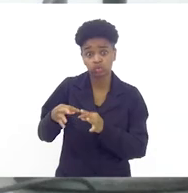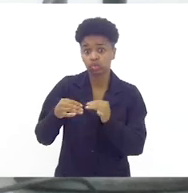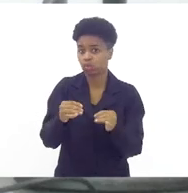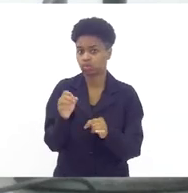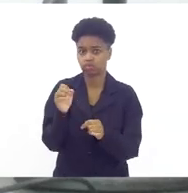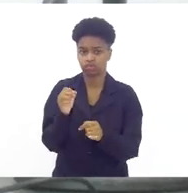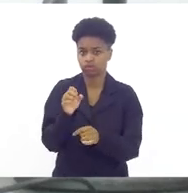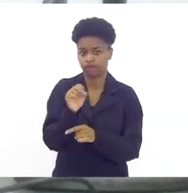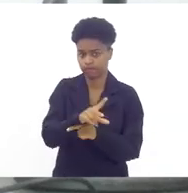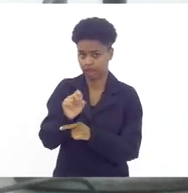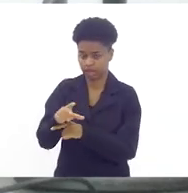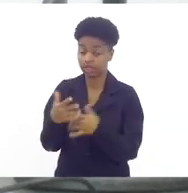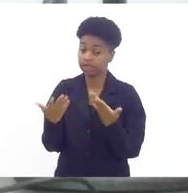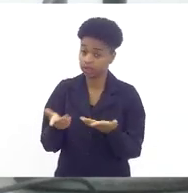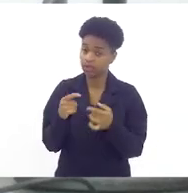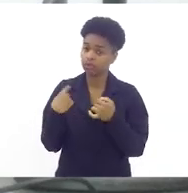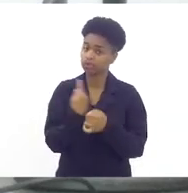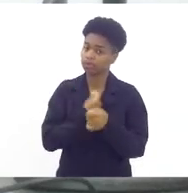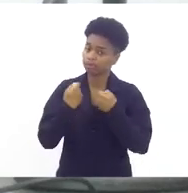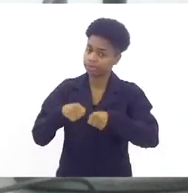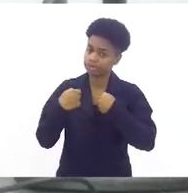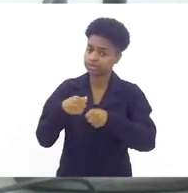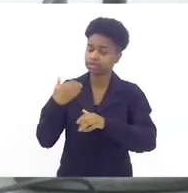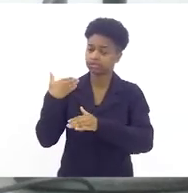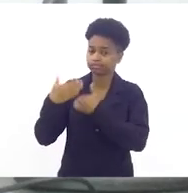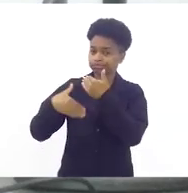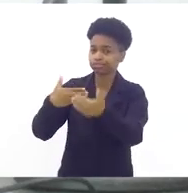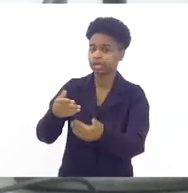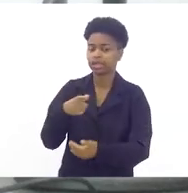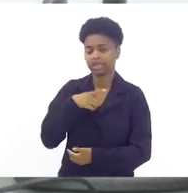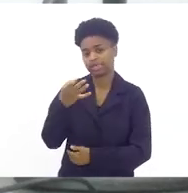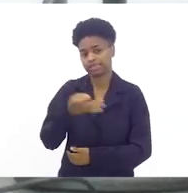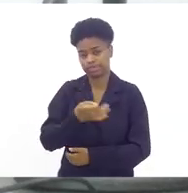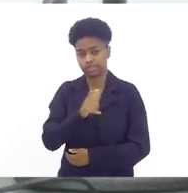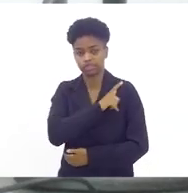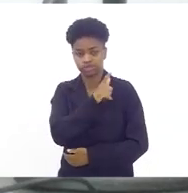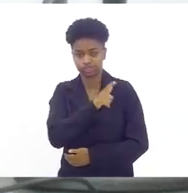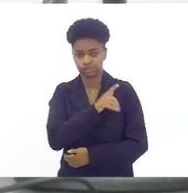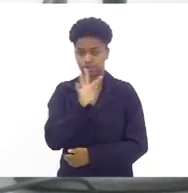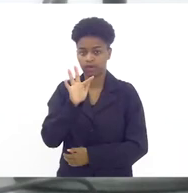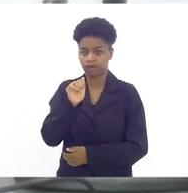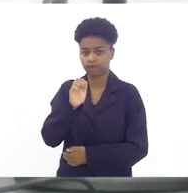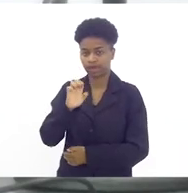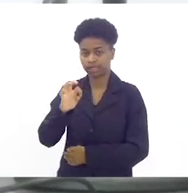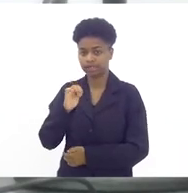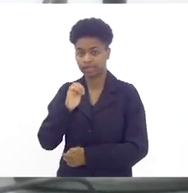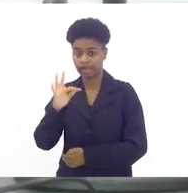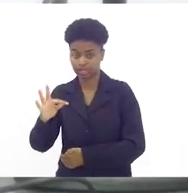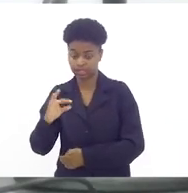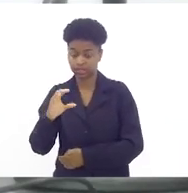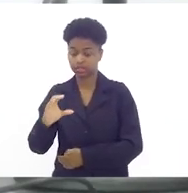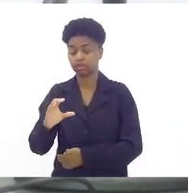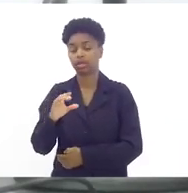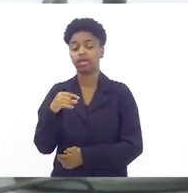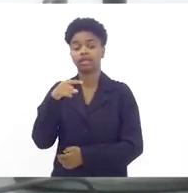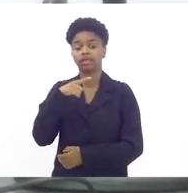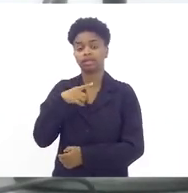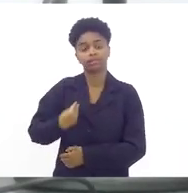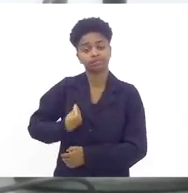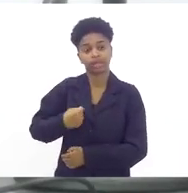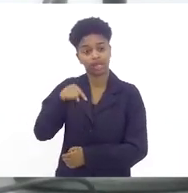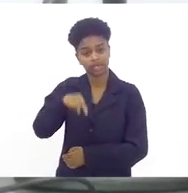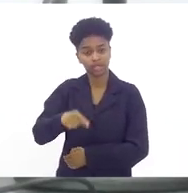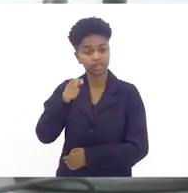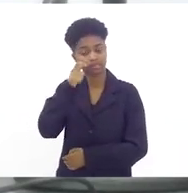é preciso a gente avançar nisso tenho certeza que os gestores da Faetec que estão aqui comungam desse entendimento tem